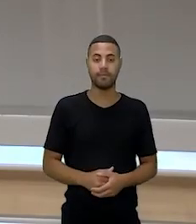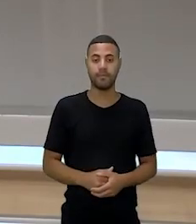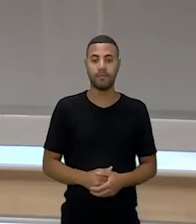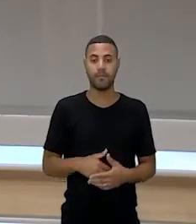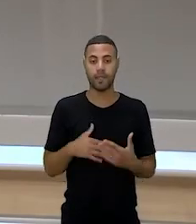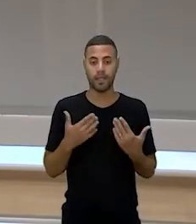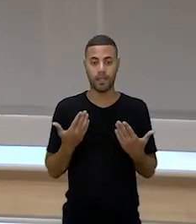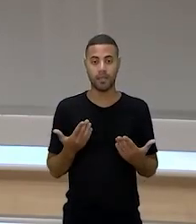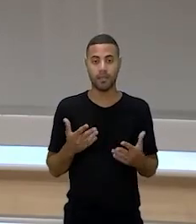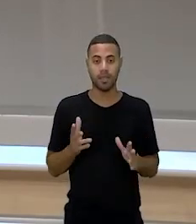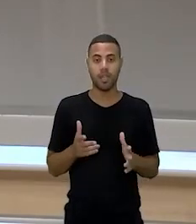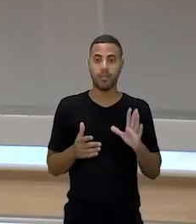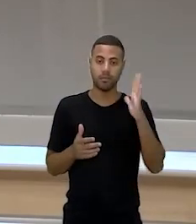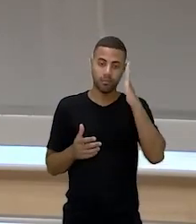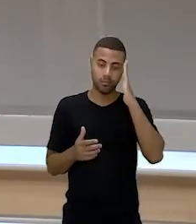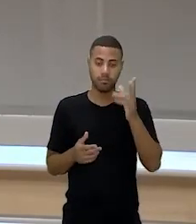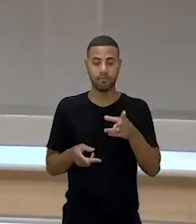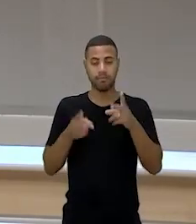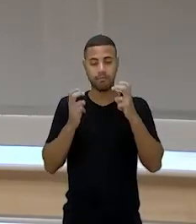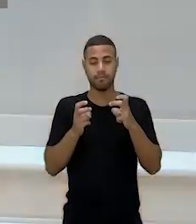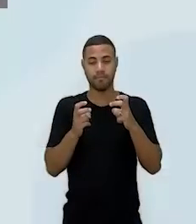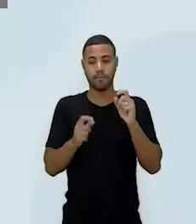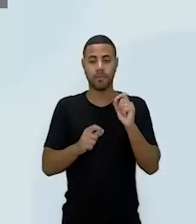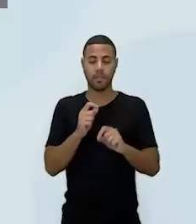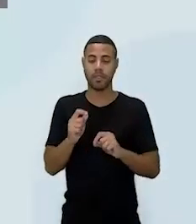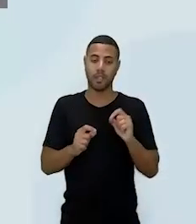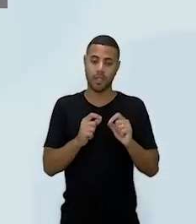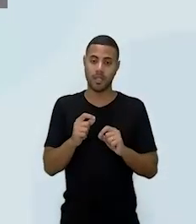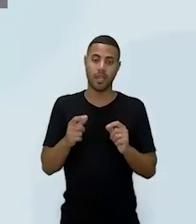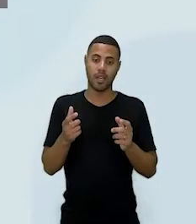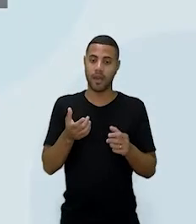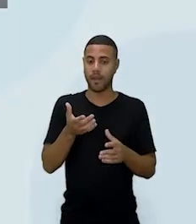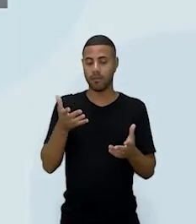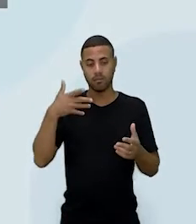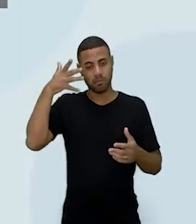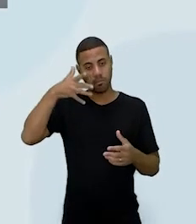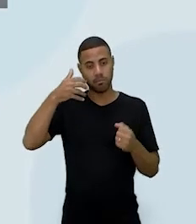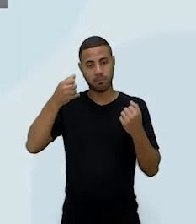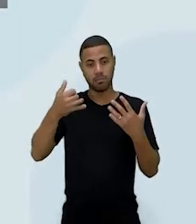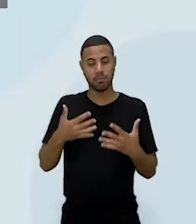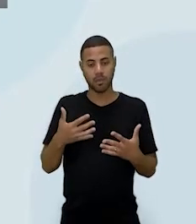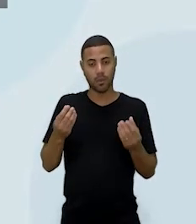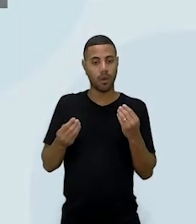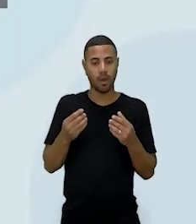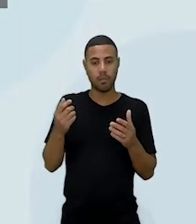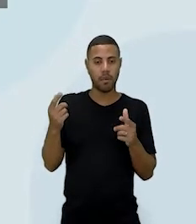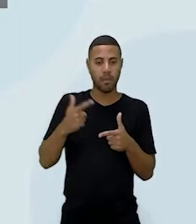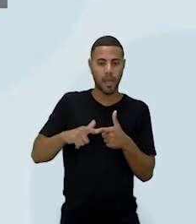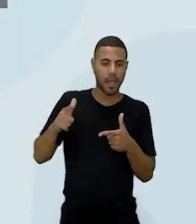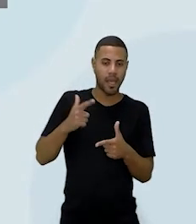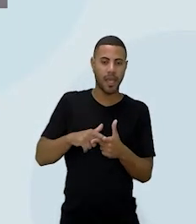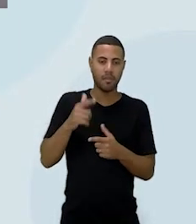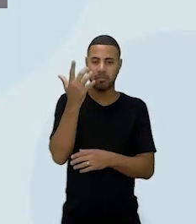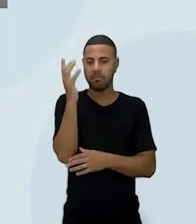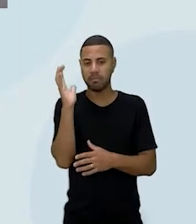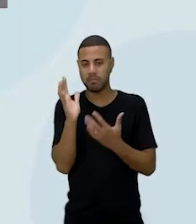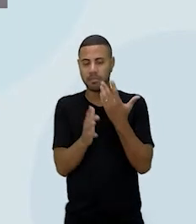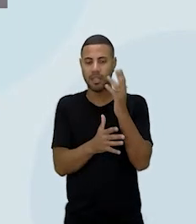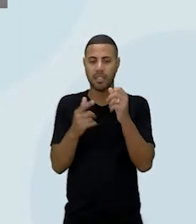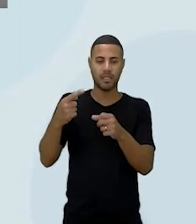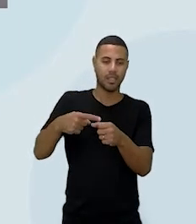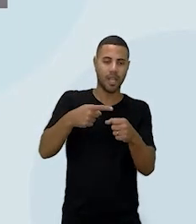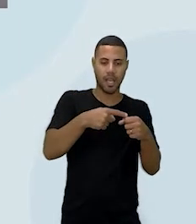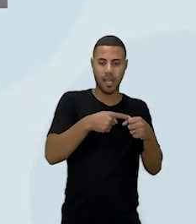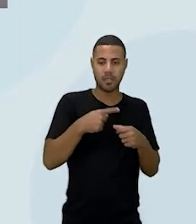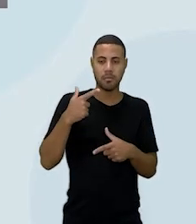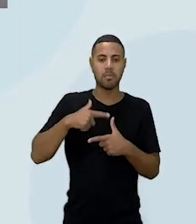E aí, logicamente, como a gente já viu, percebeu, e já comentamos aqui, os impactos ambientais que essa extração